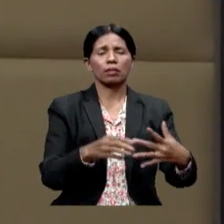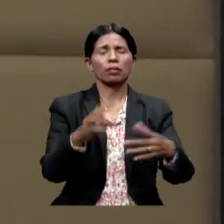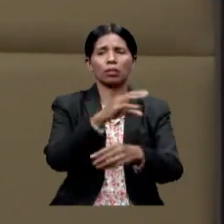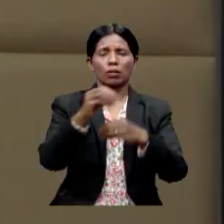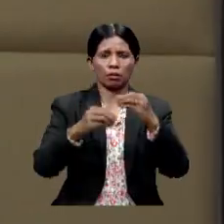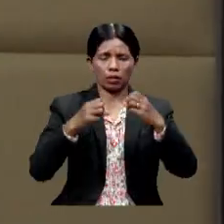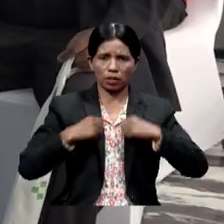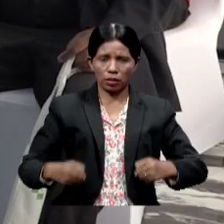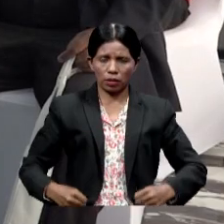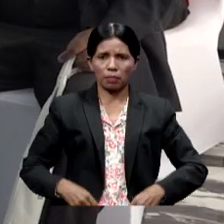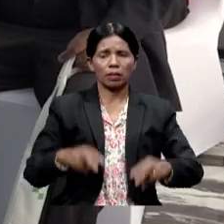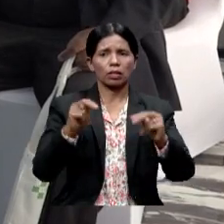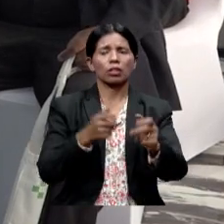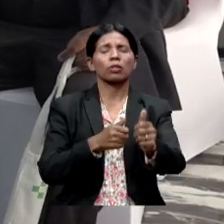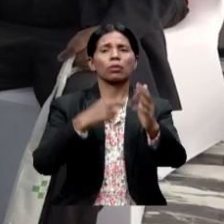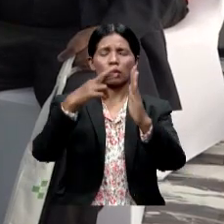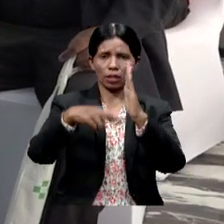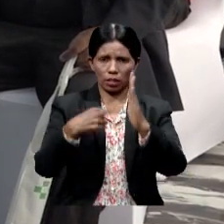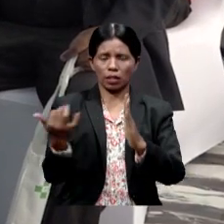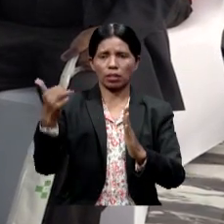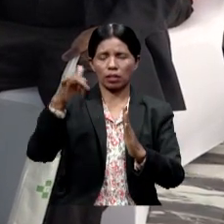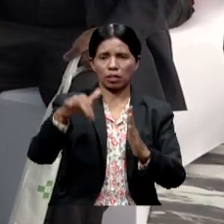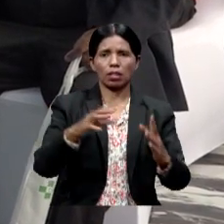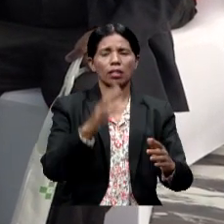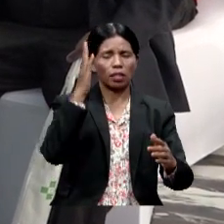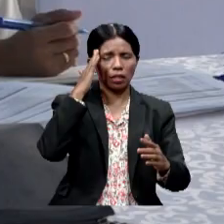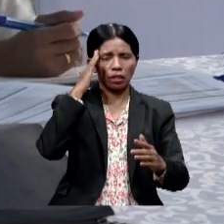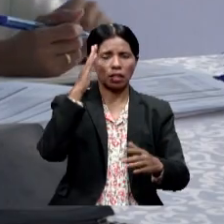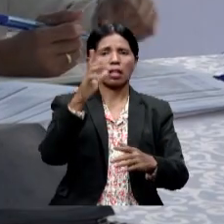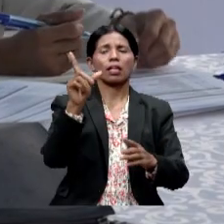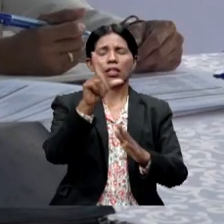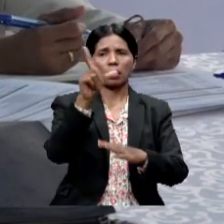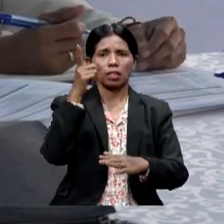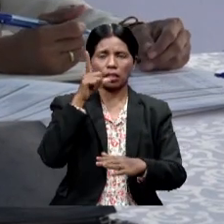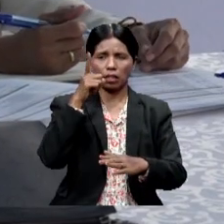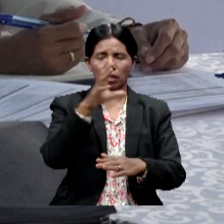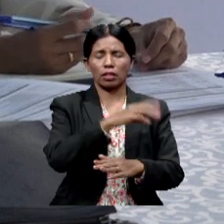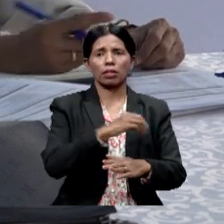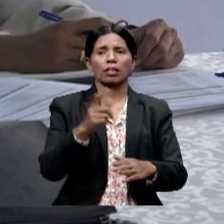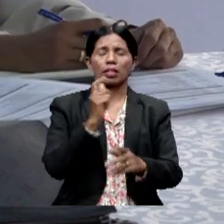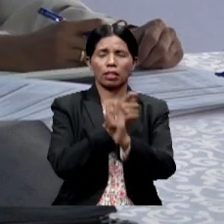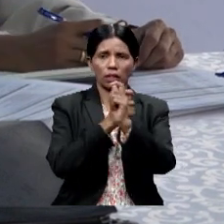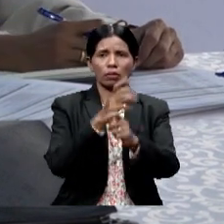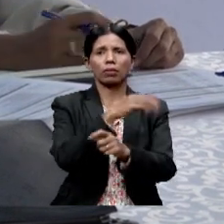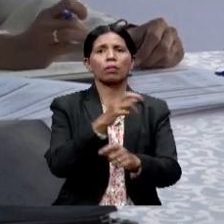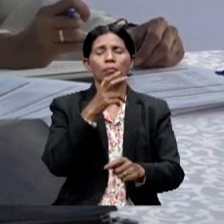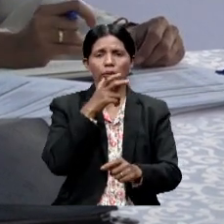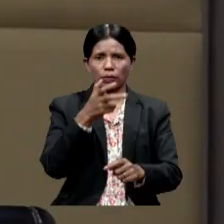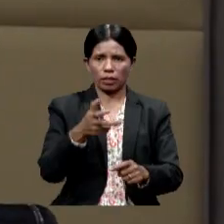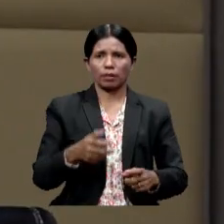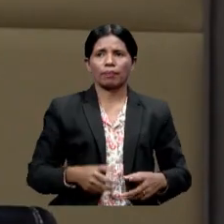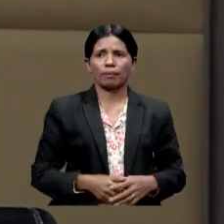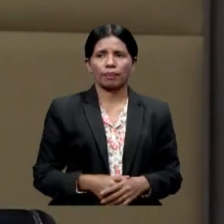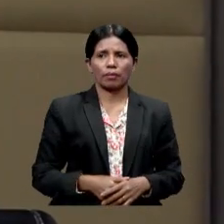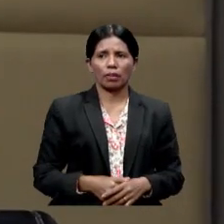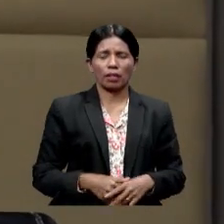saúde, precisa preencher requisitos cirã, liu-liu tem que atene língua oficial português no tetun. Precisa halo